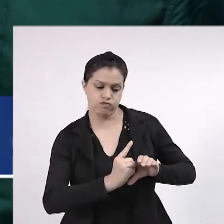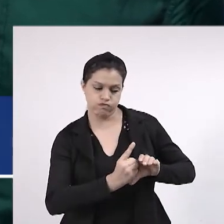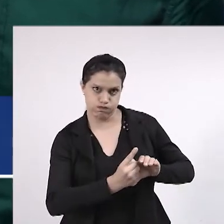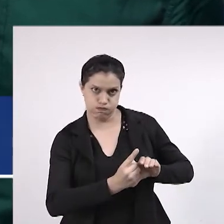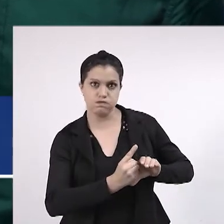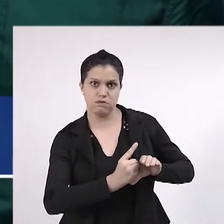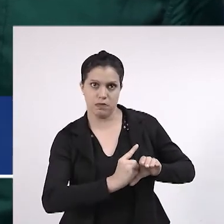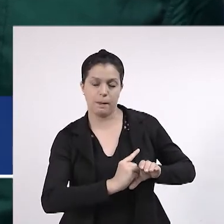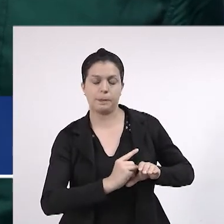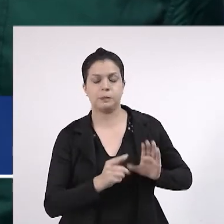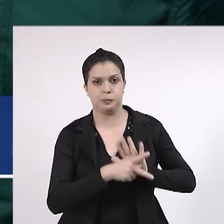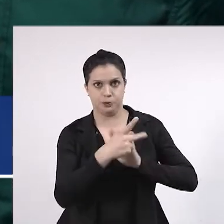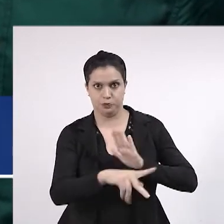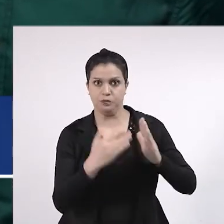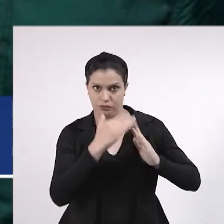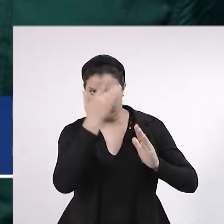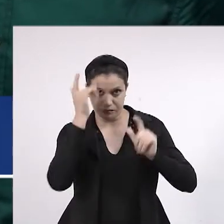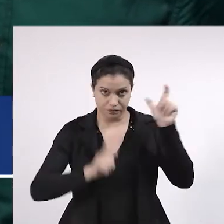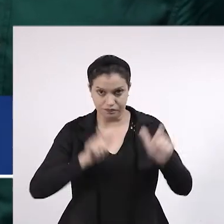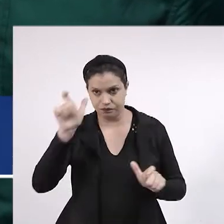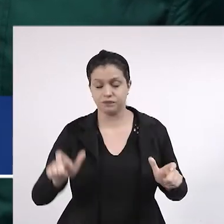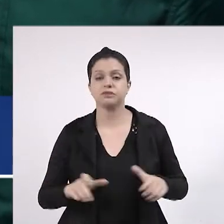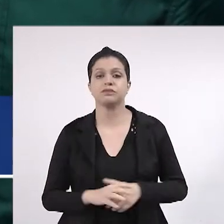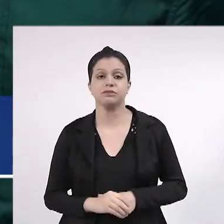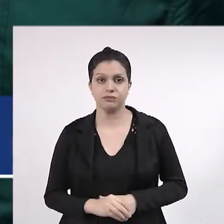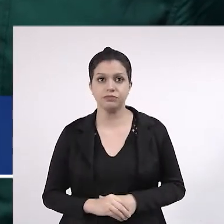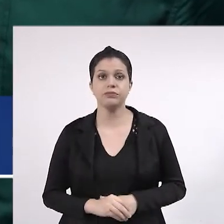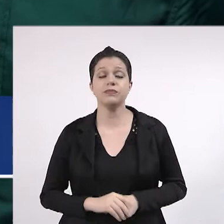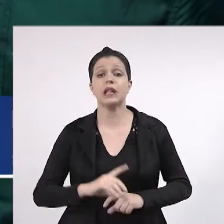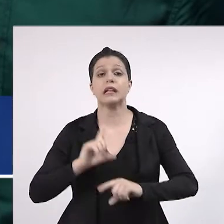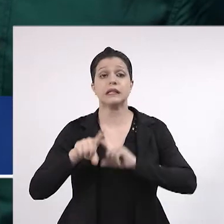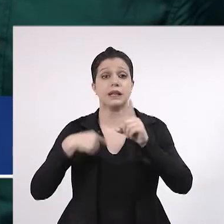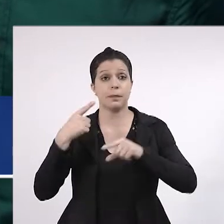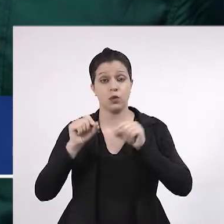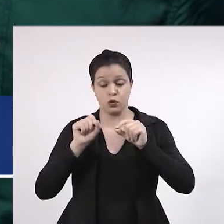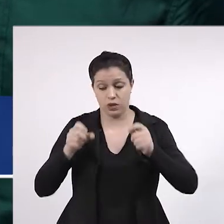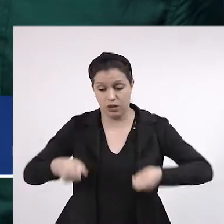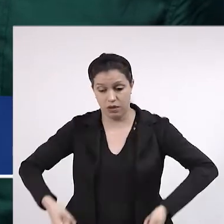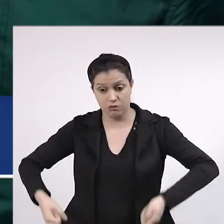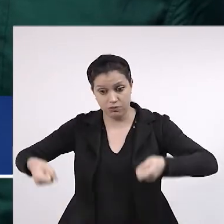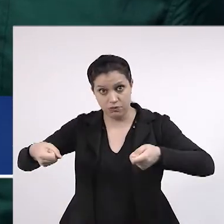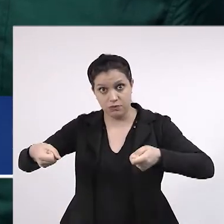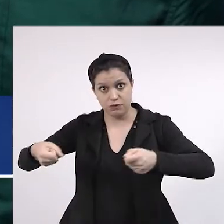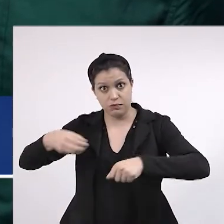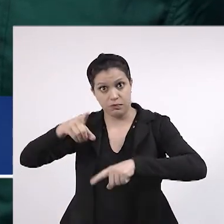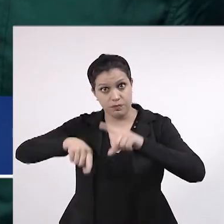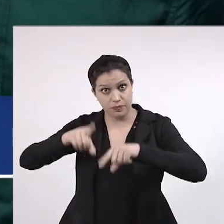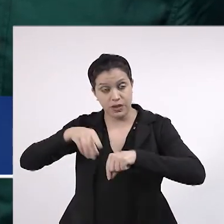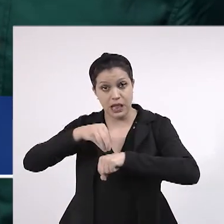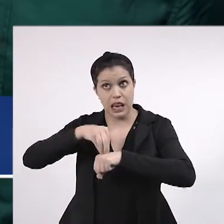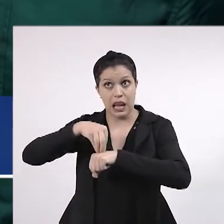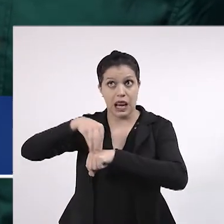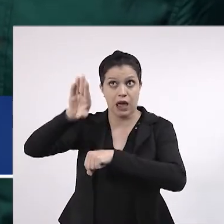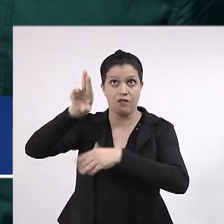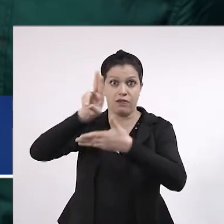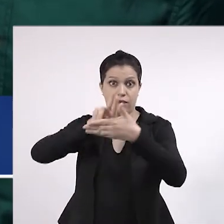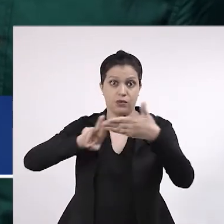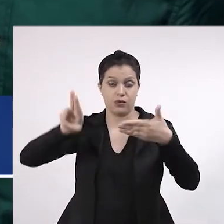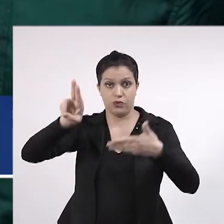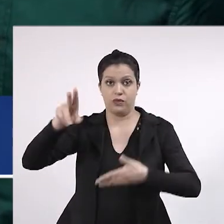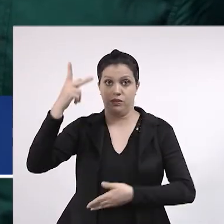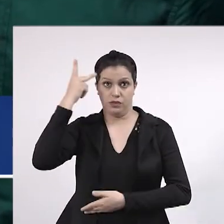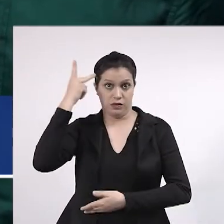relógios, que foi a amostragem que nós deliberamos. A partir daí, haverá o transporte desses relógios